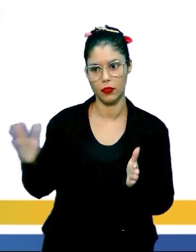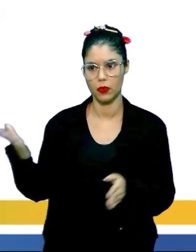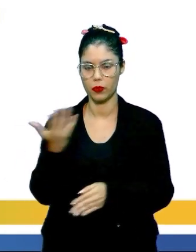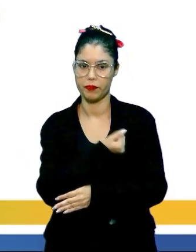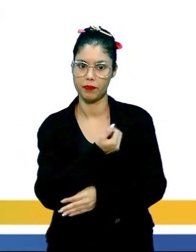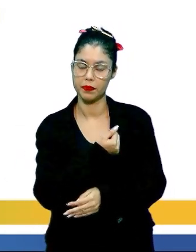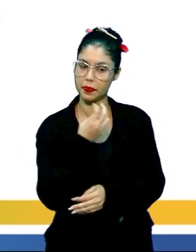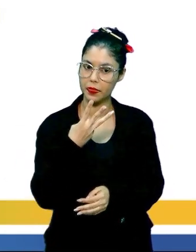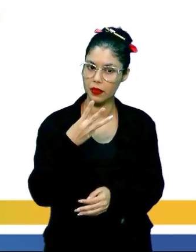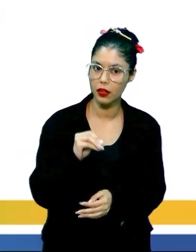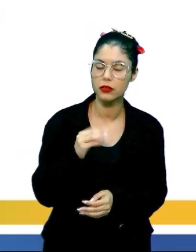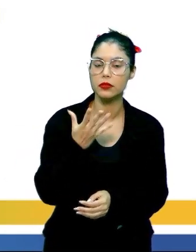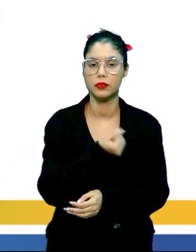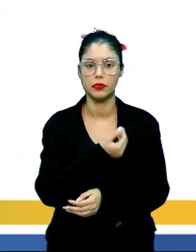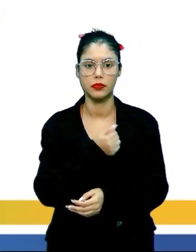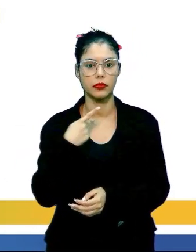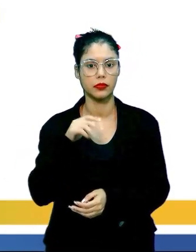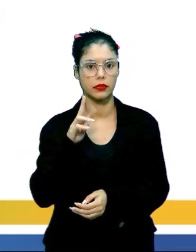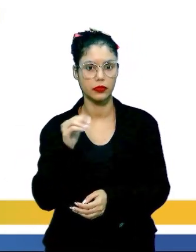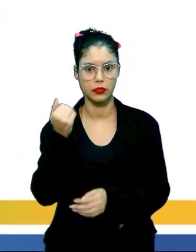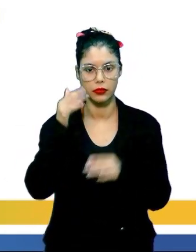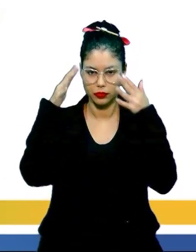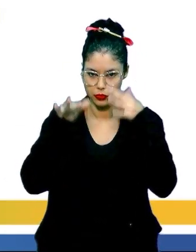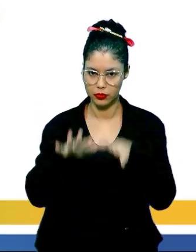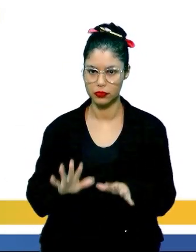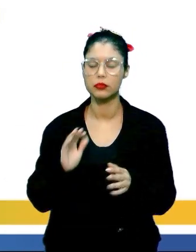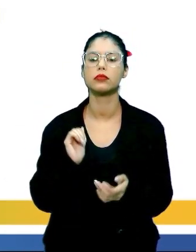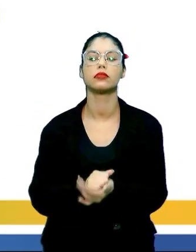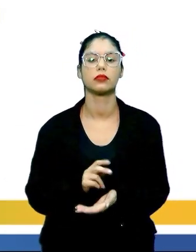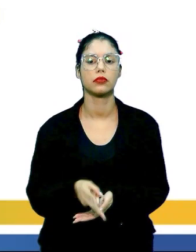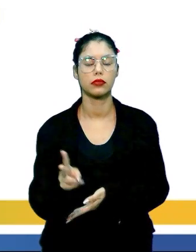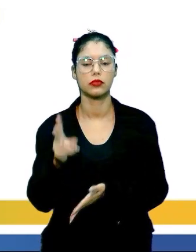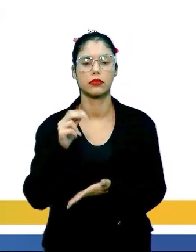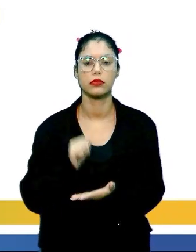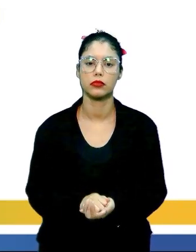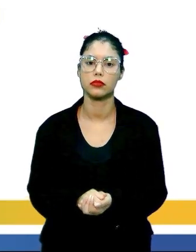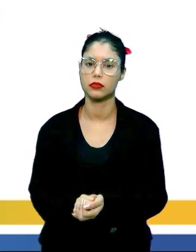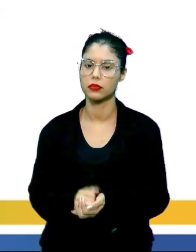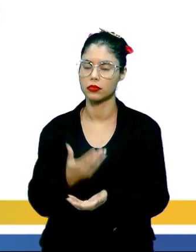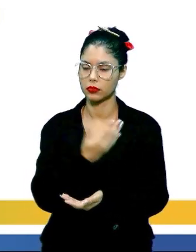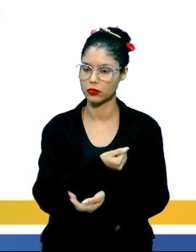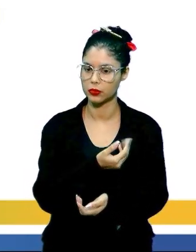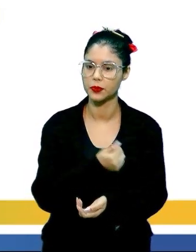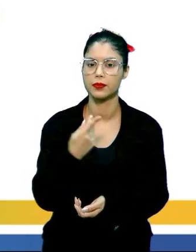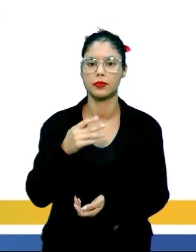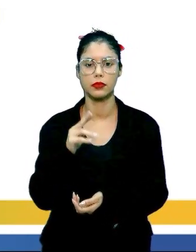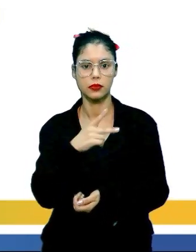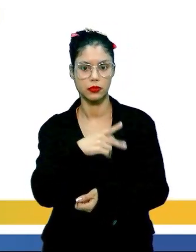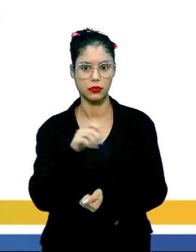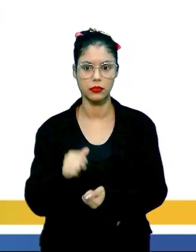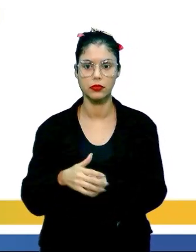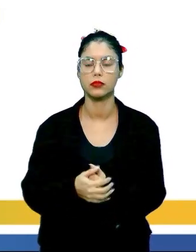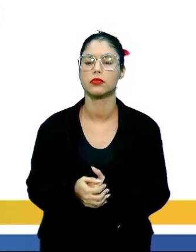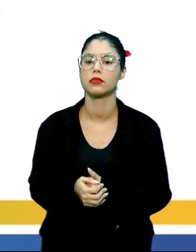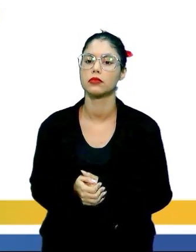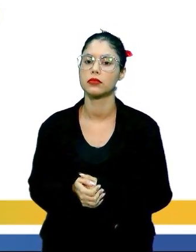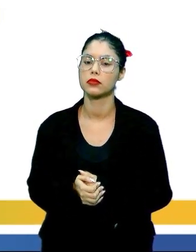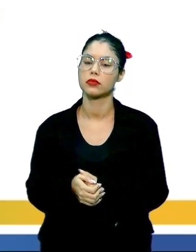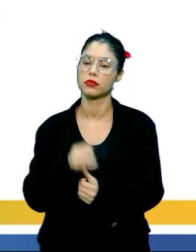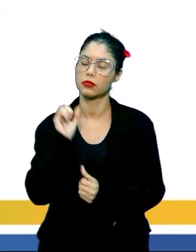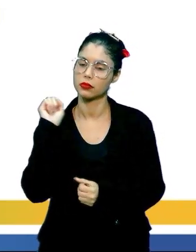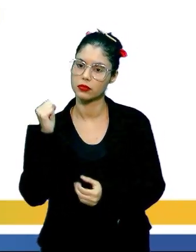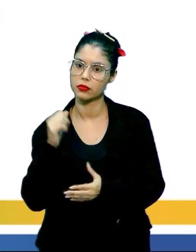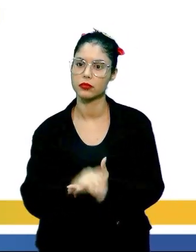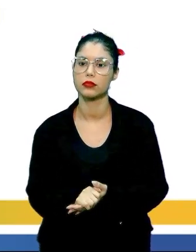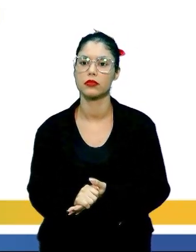uma sequência numérica com 30 números pares naturais consecutivos. Se são números pares, é uma PA. Só que começou pelo